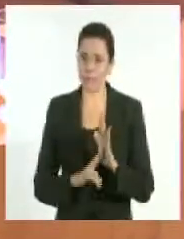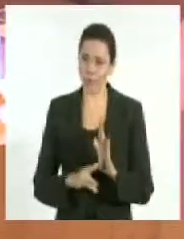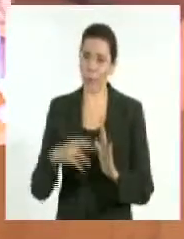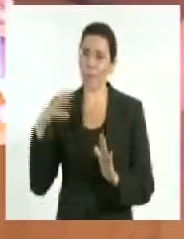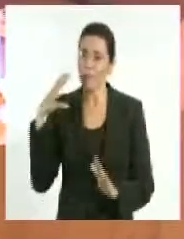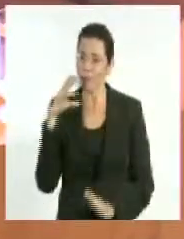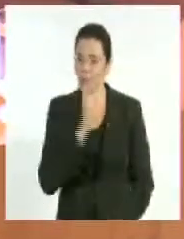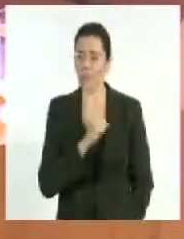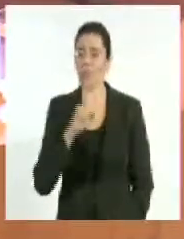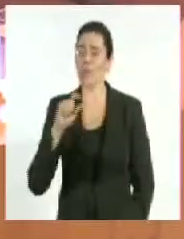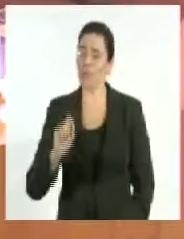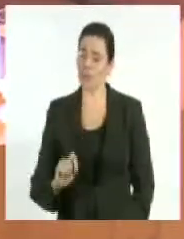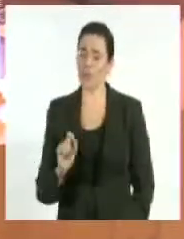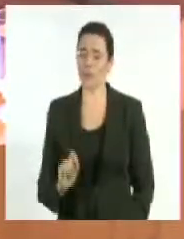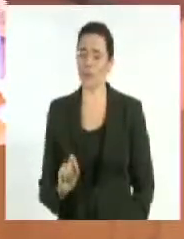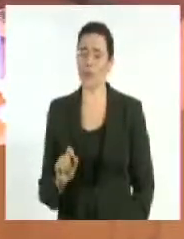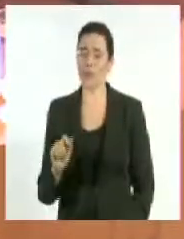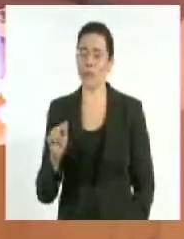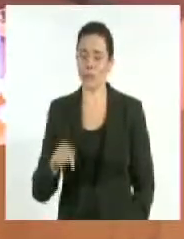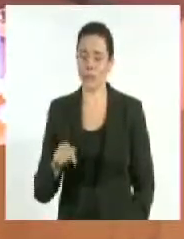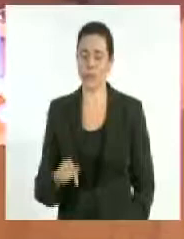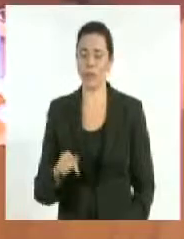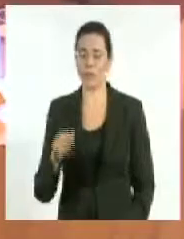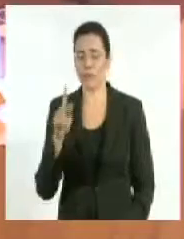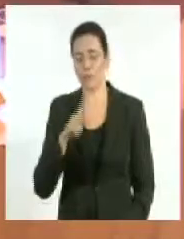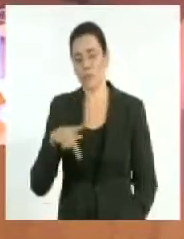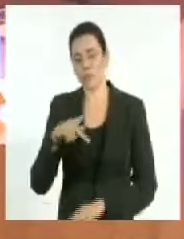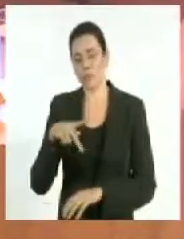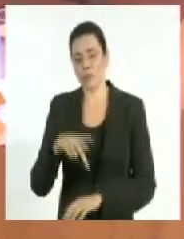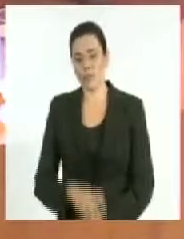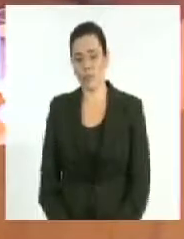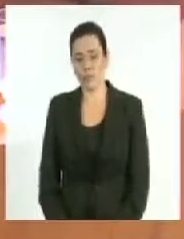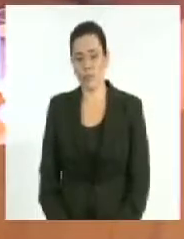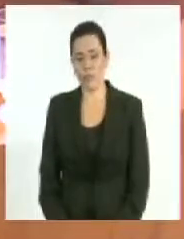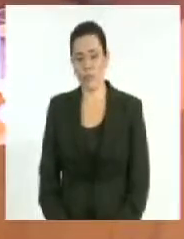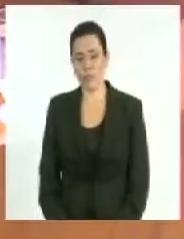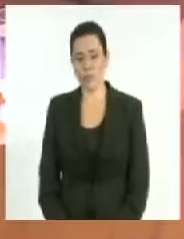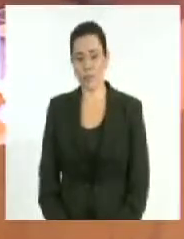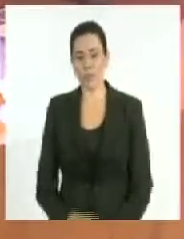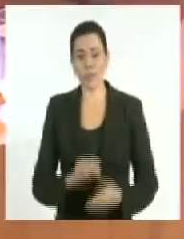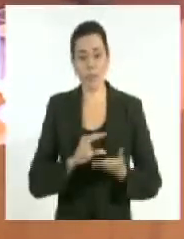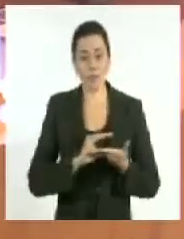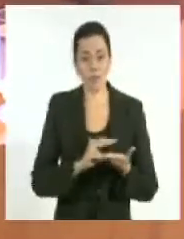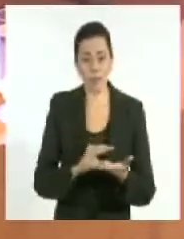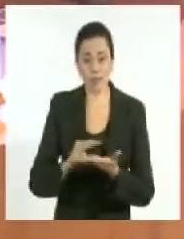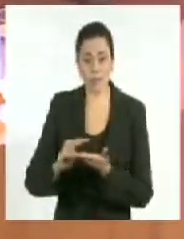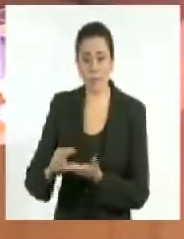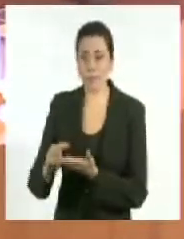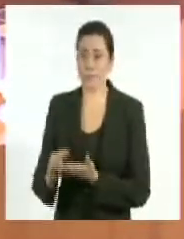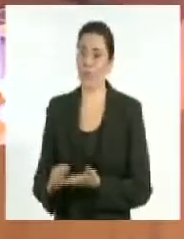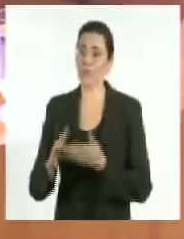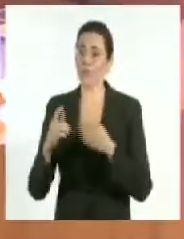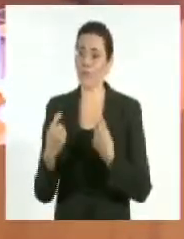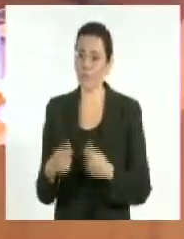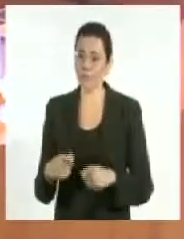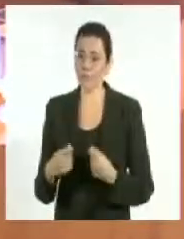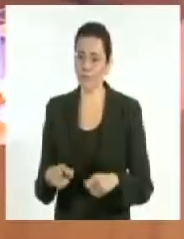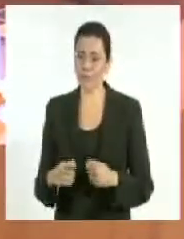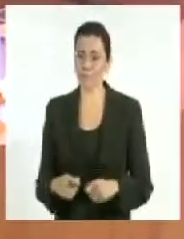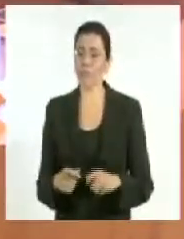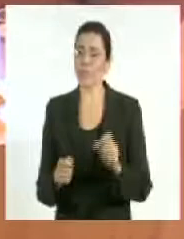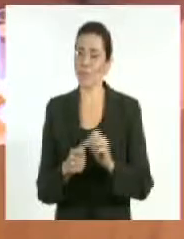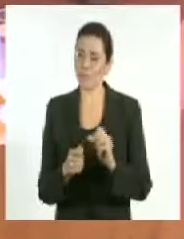ente, da União, dos estados e dos municípios, e se aloque recursos com as receitas necessárias para cumprir as